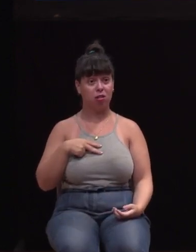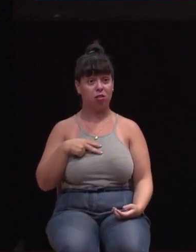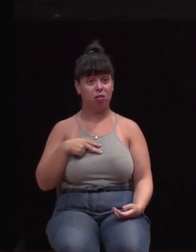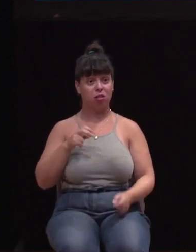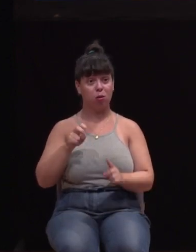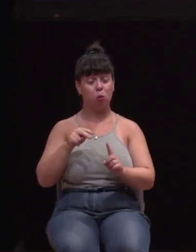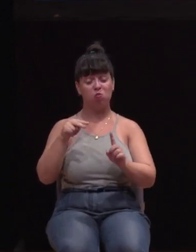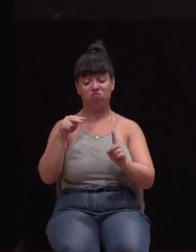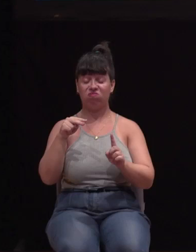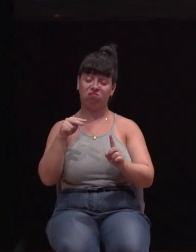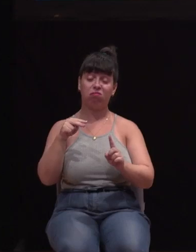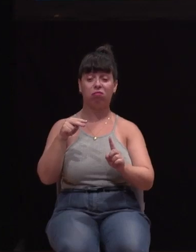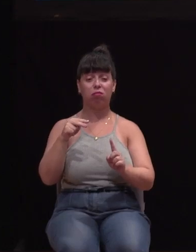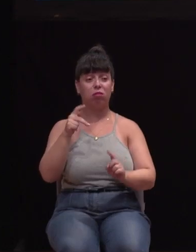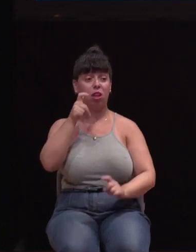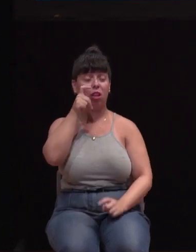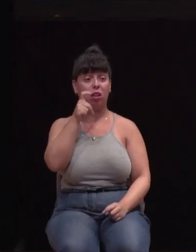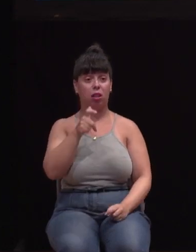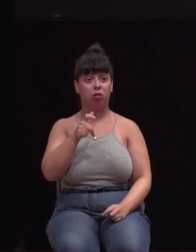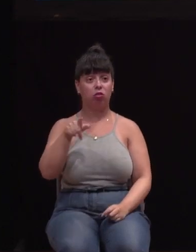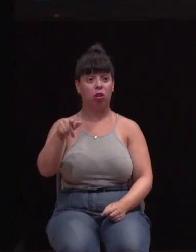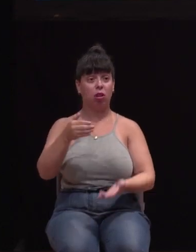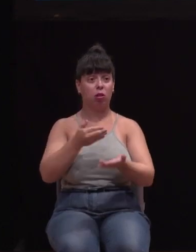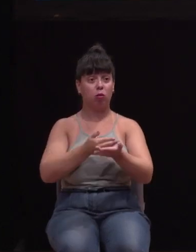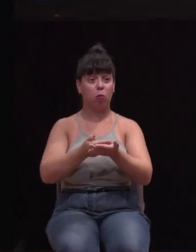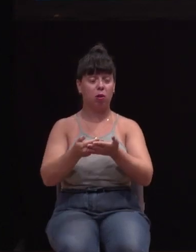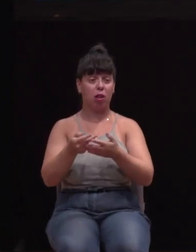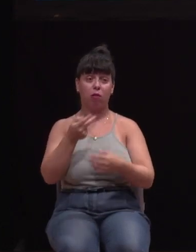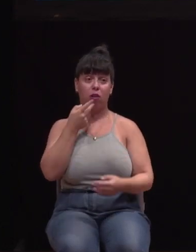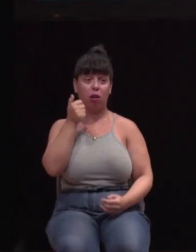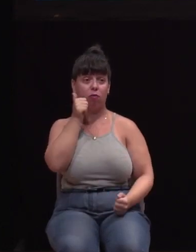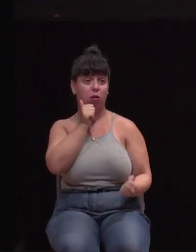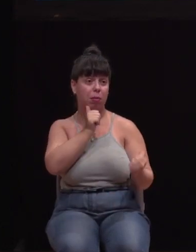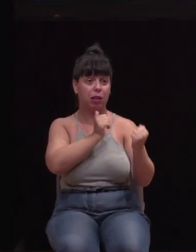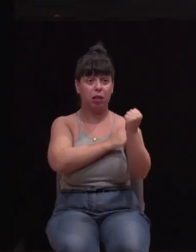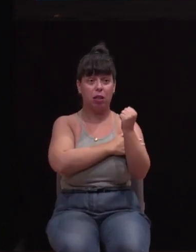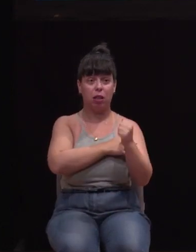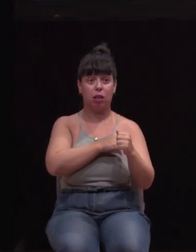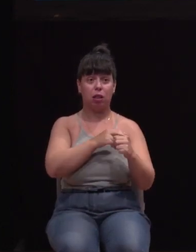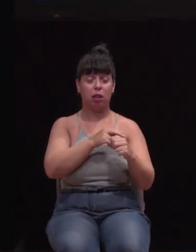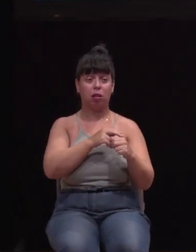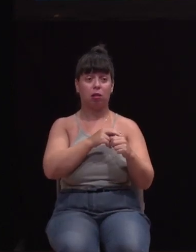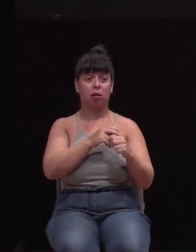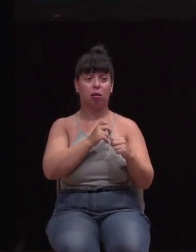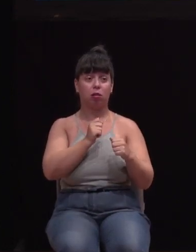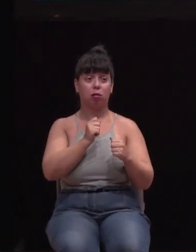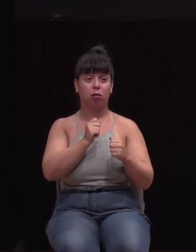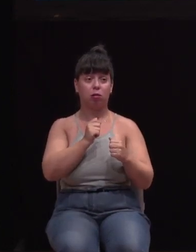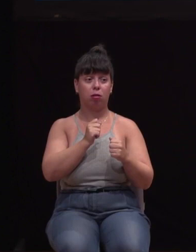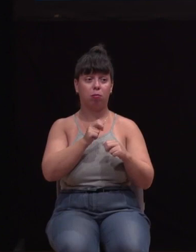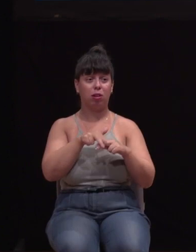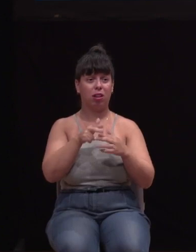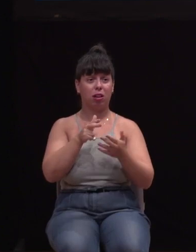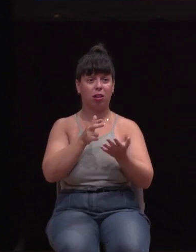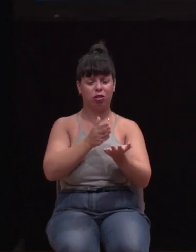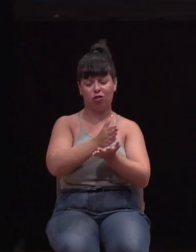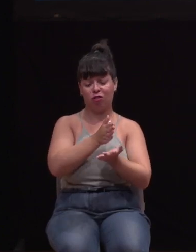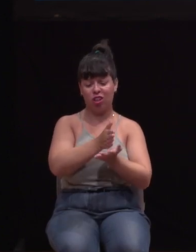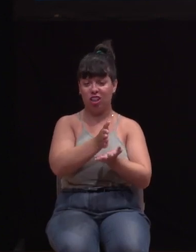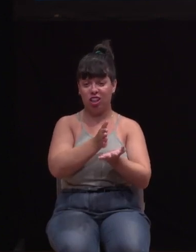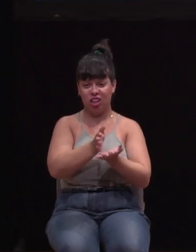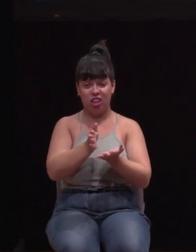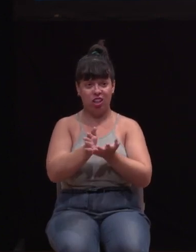para se pensar. E elas começaram a problematizar o feminismo, falando que, por ele se dividir, ele não funcionava, porque aí ele acabava